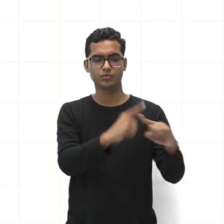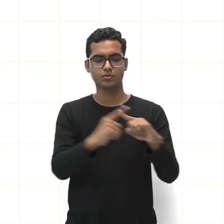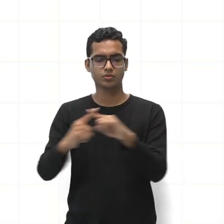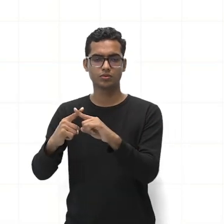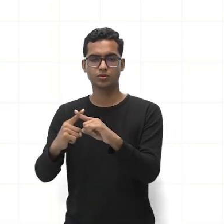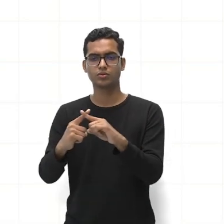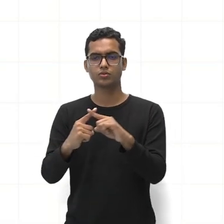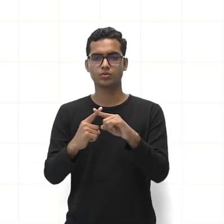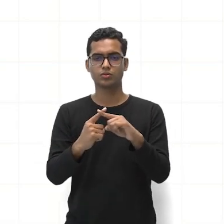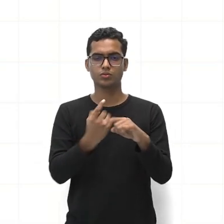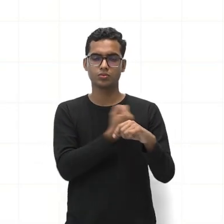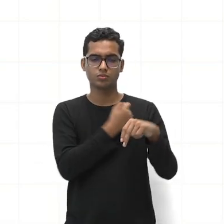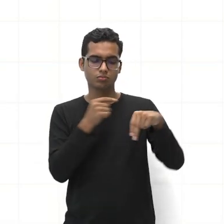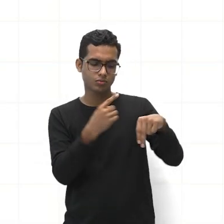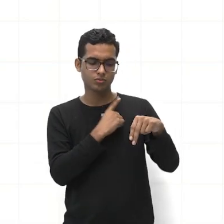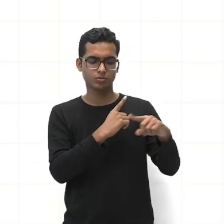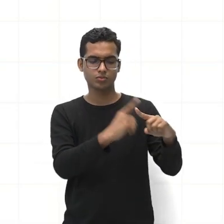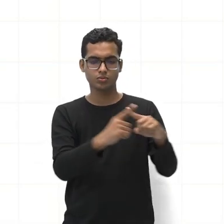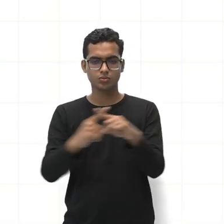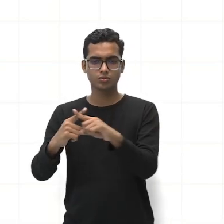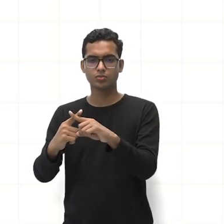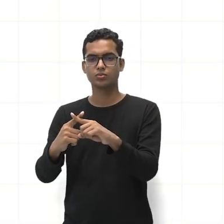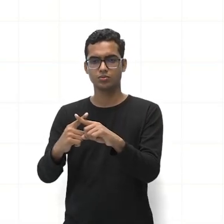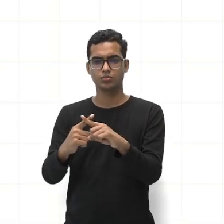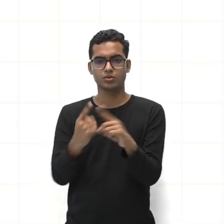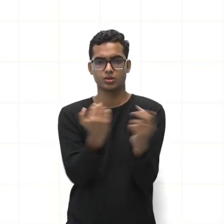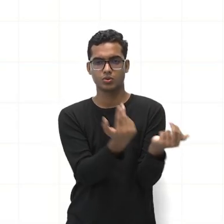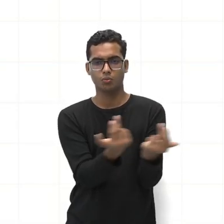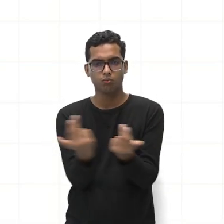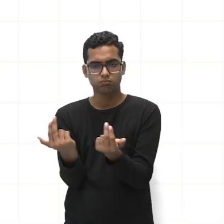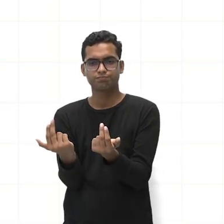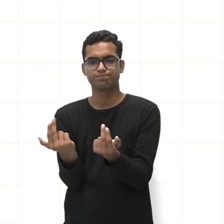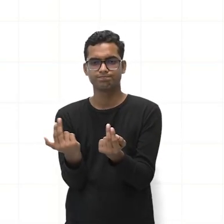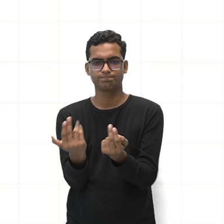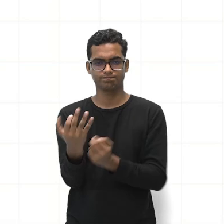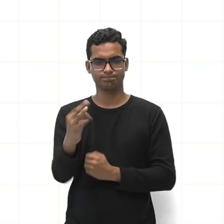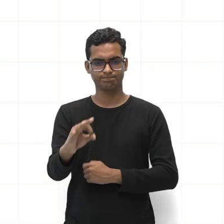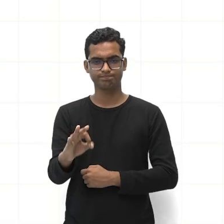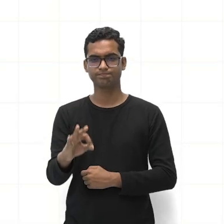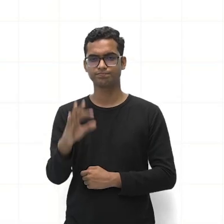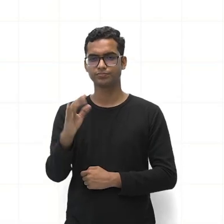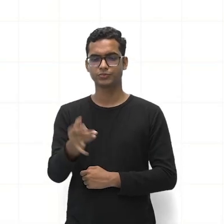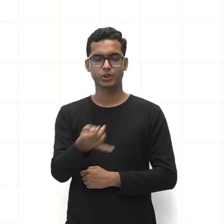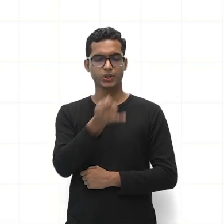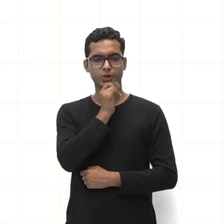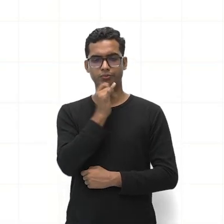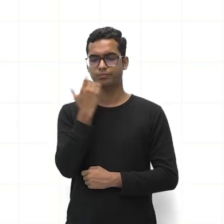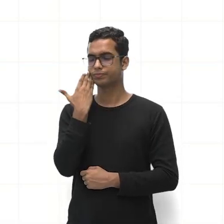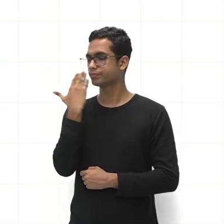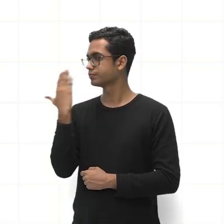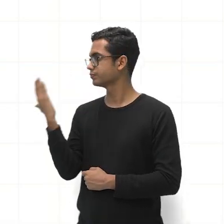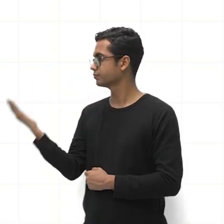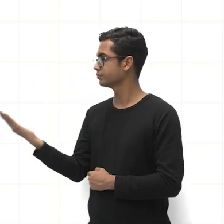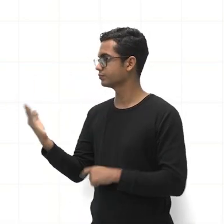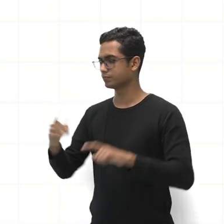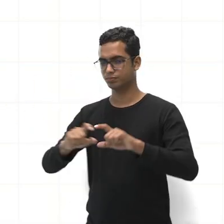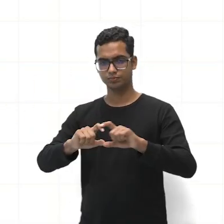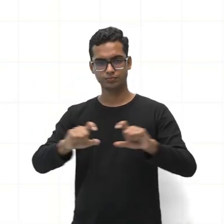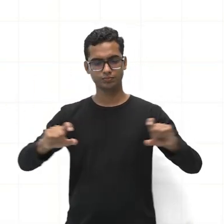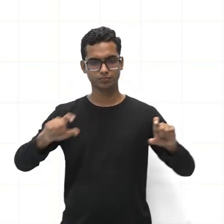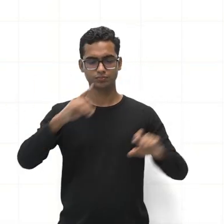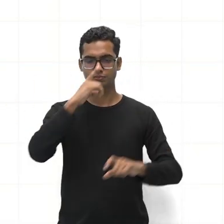quantas vezes o fator será multiplicado. Temos aqui, no caso, o